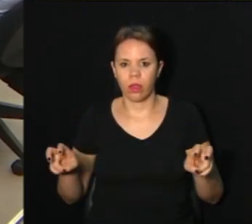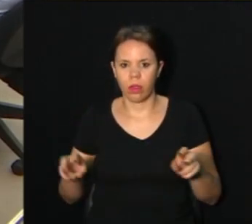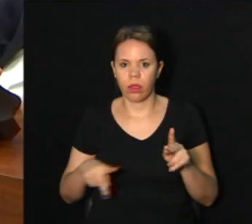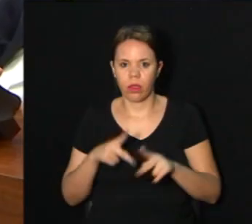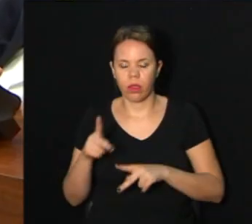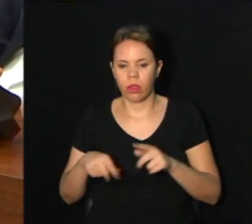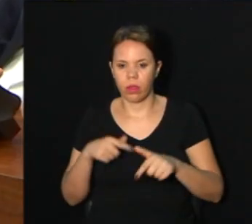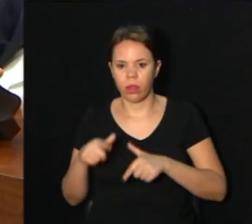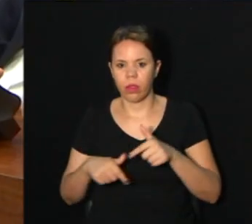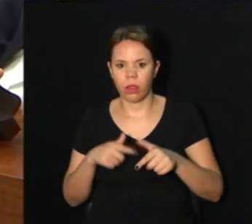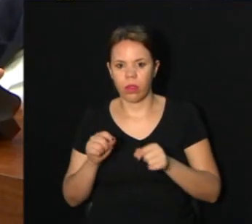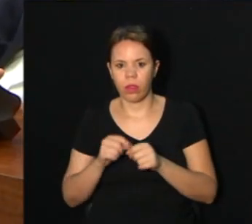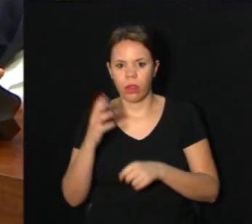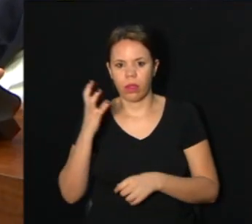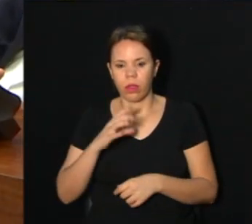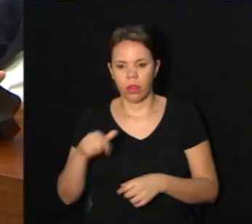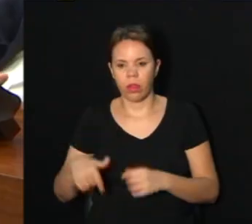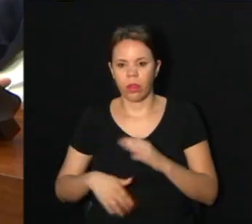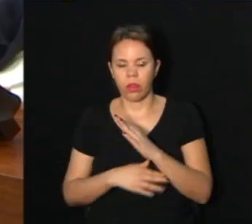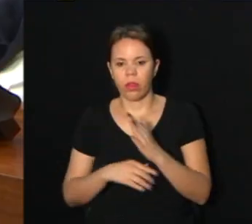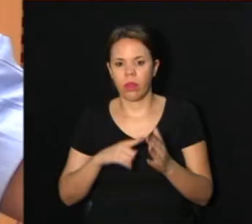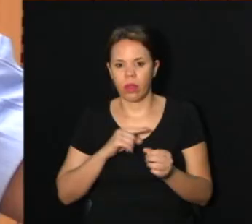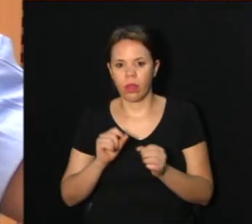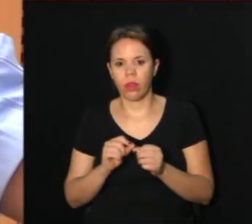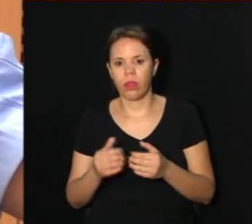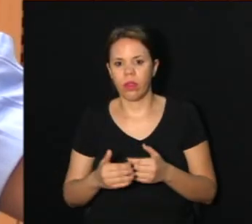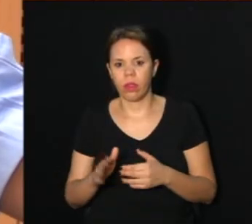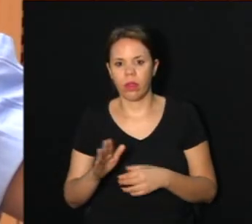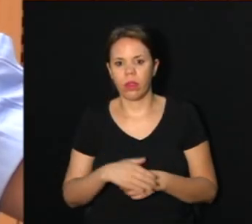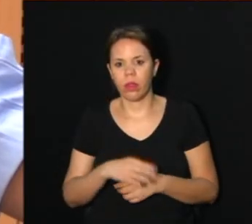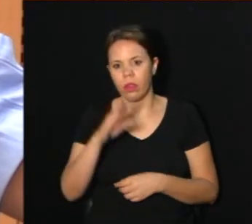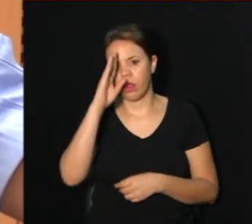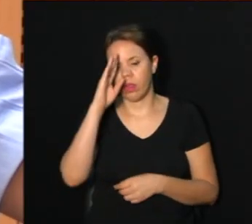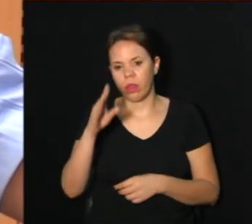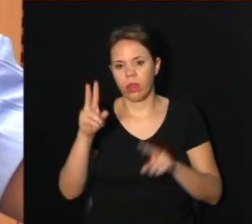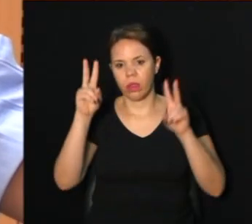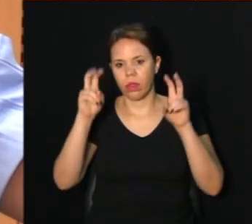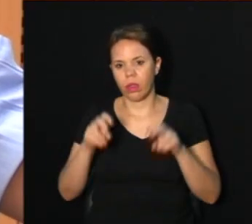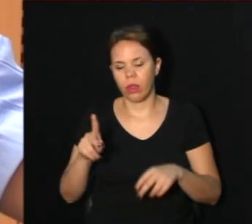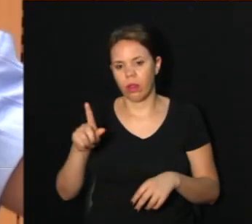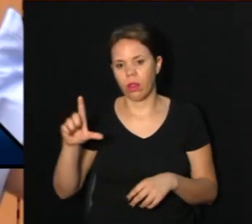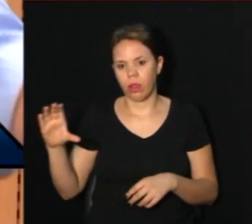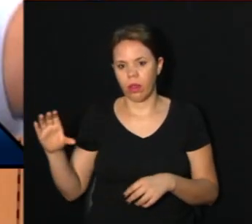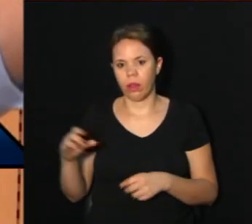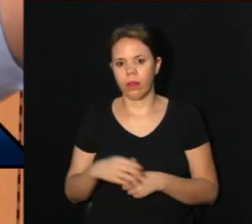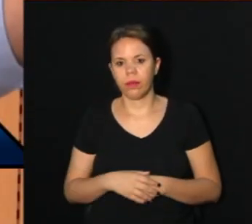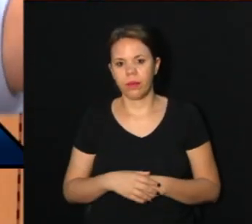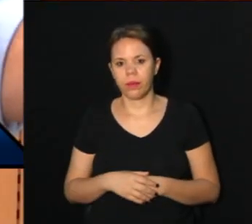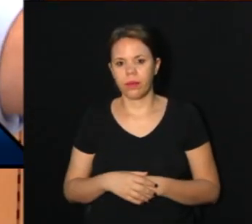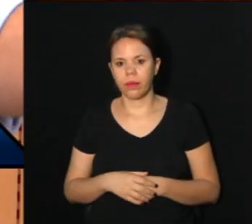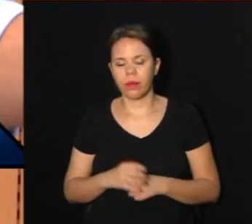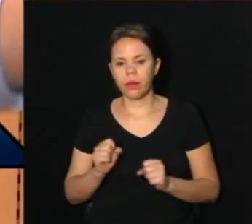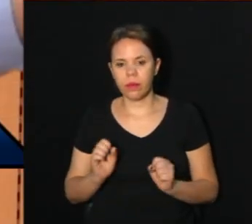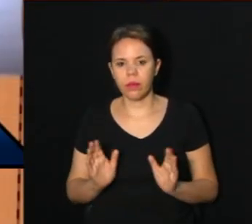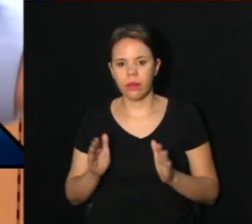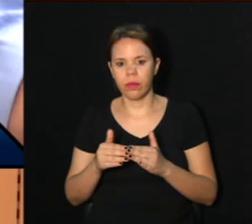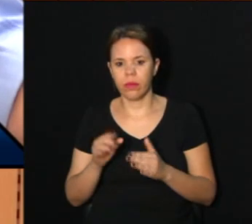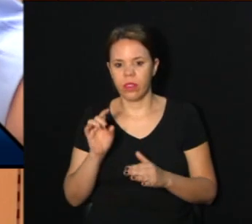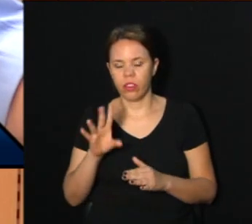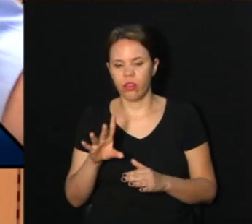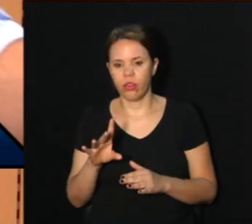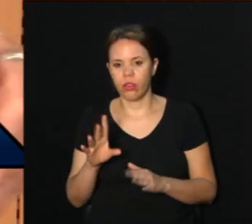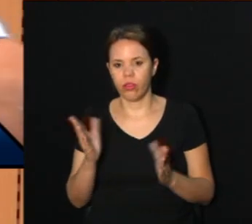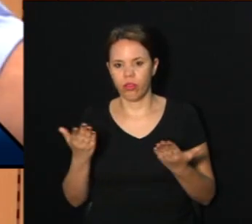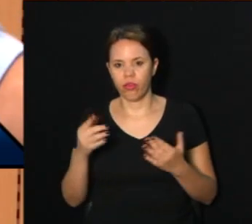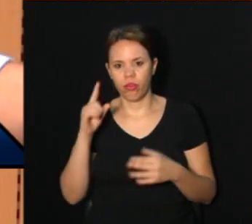aos trabalhos sérios que essa casa vem fazendo, principalmente do tema do PLC que nós estamos discutindo, se você pudesse ater no dia